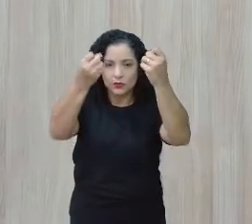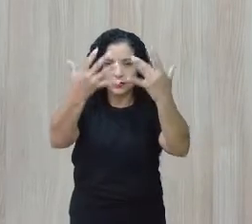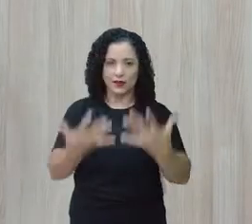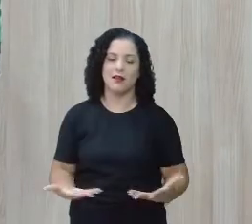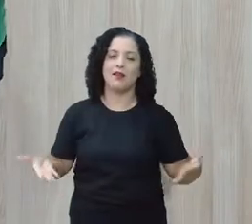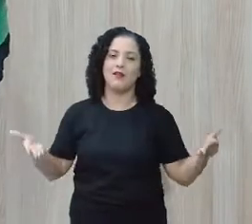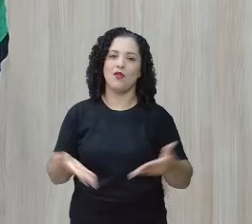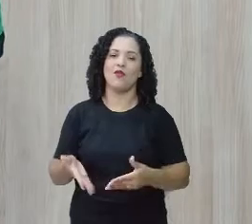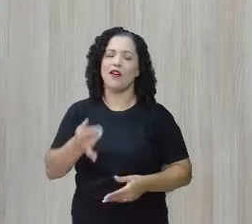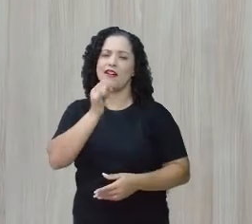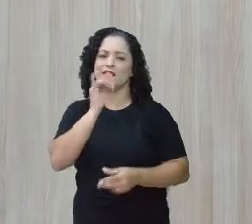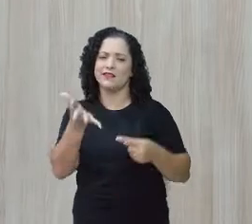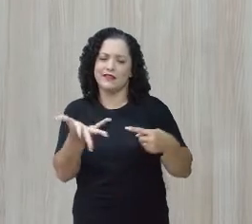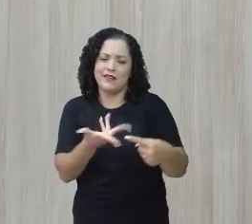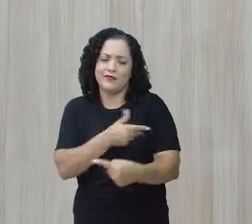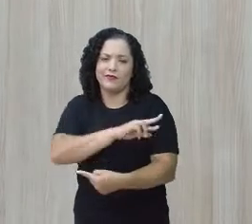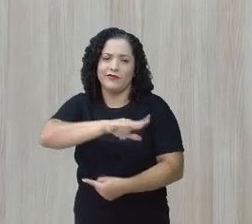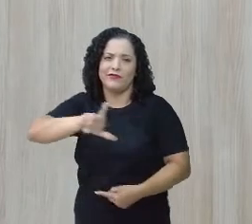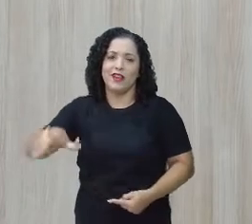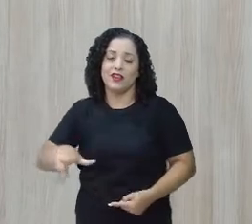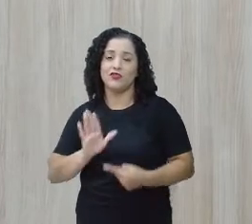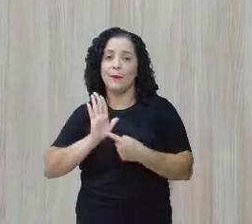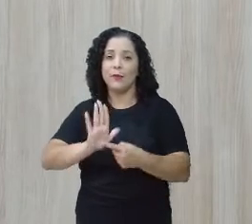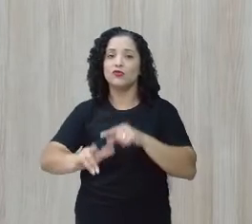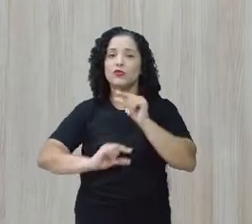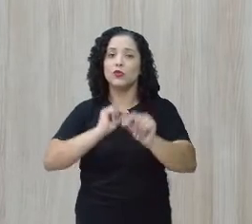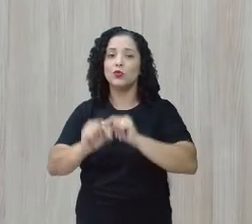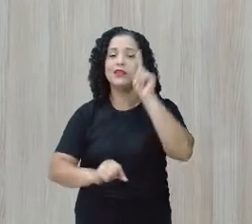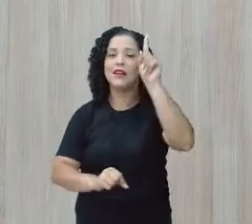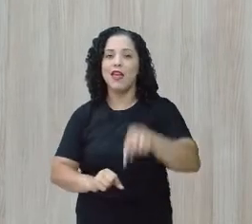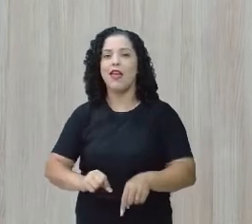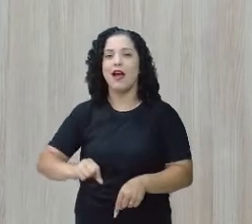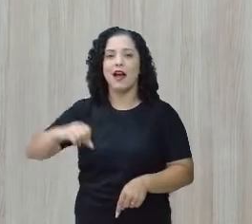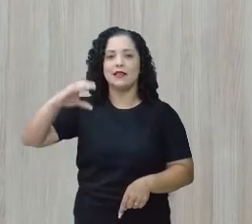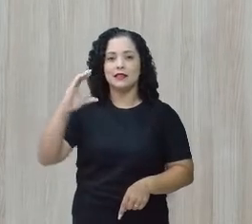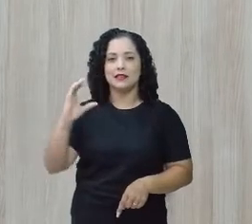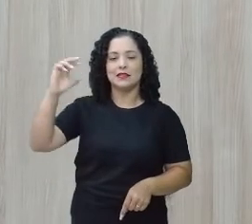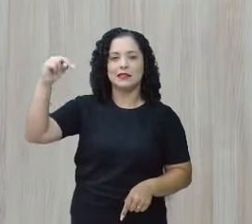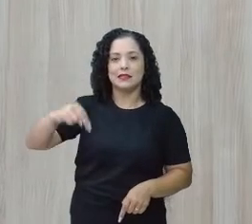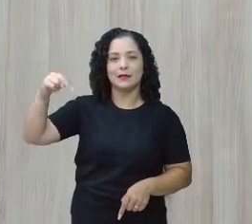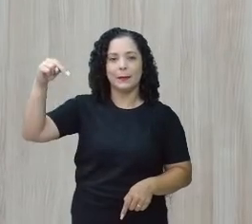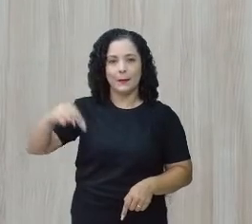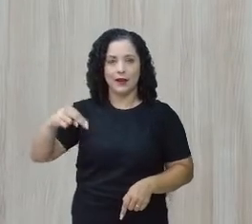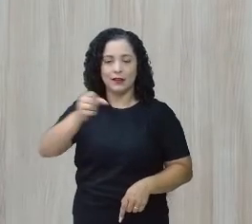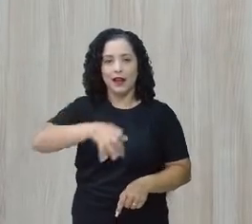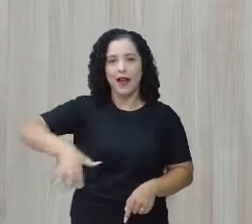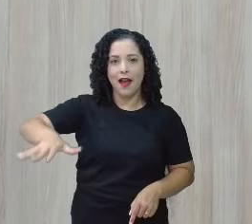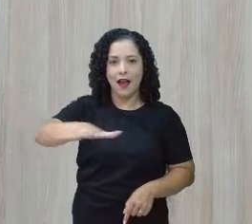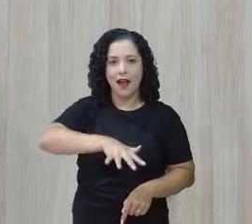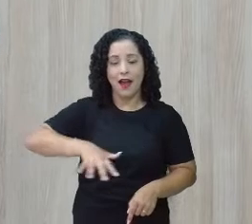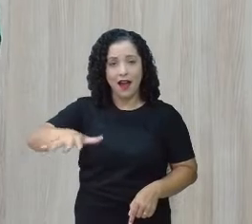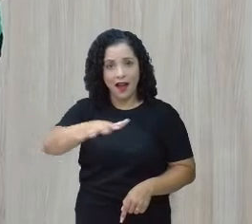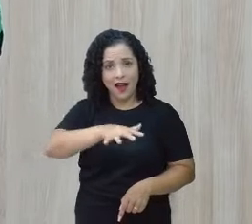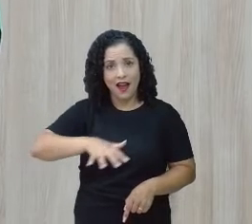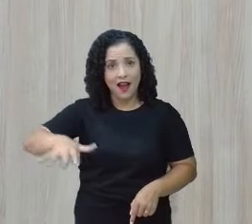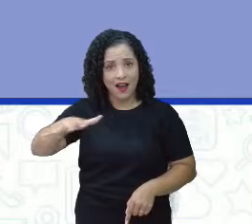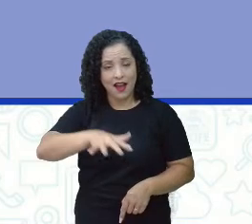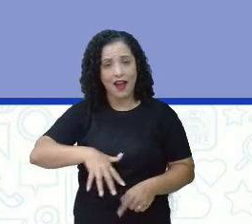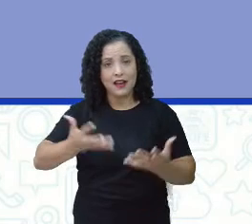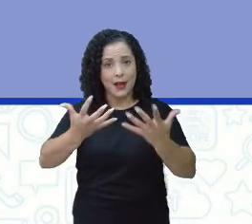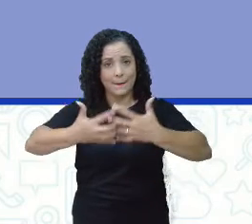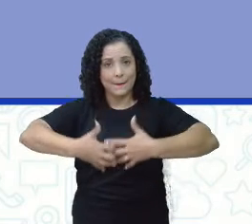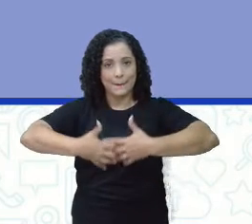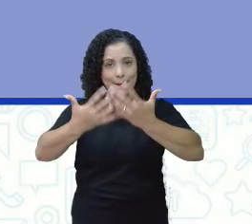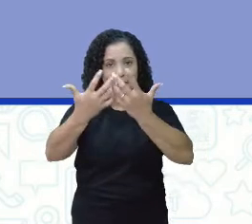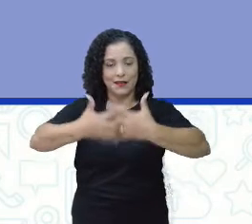através de vários exemplos, foi para falar da cinemática, não é? Que é a parte da mecânica que estuda as consequências do